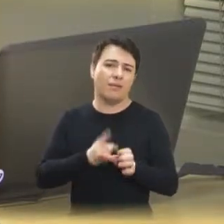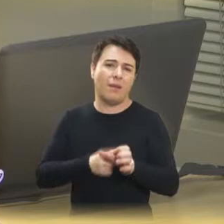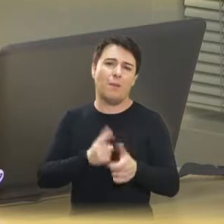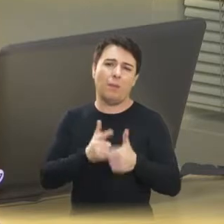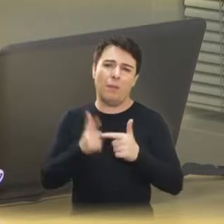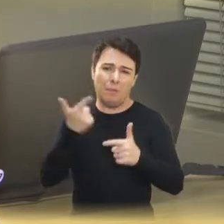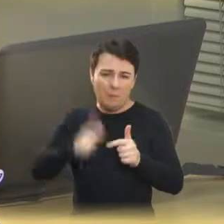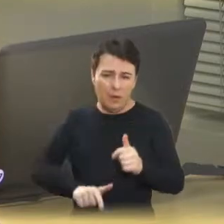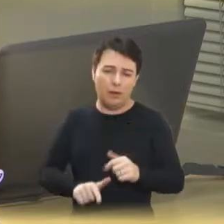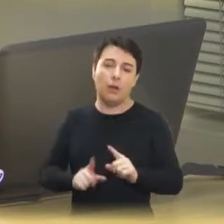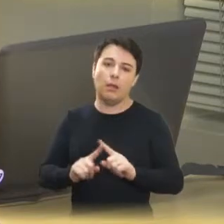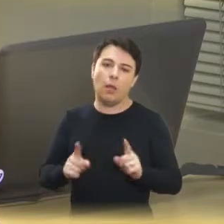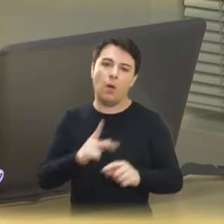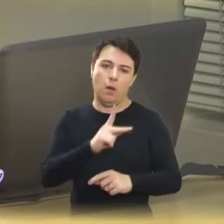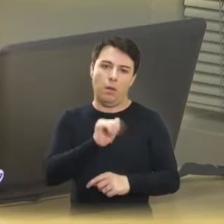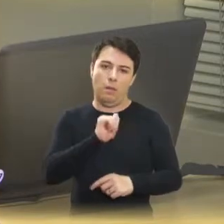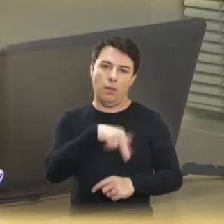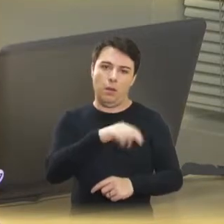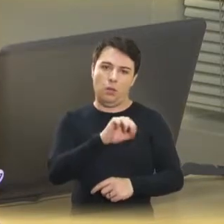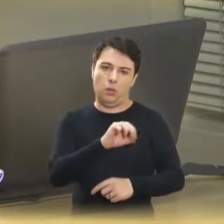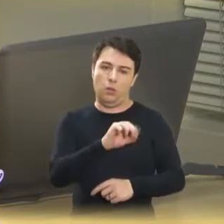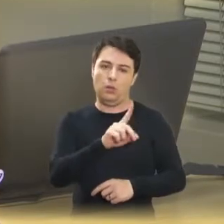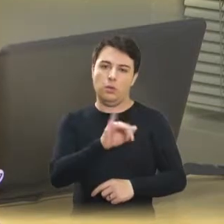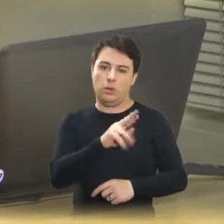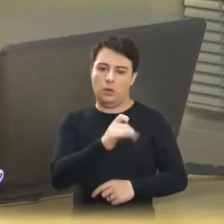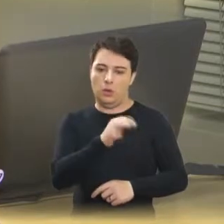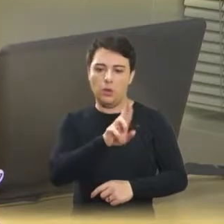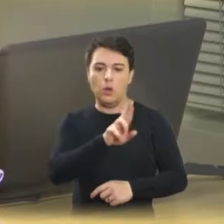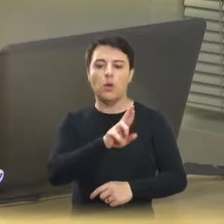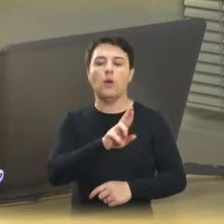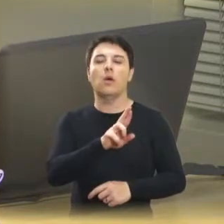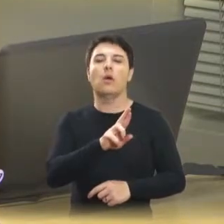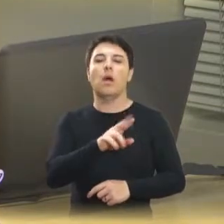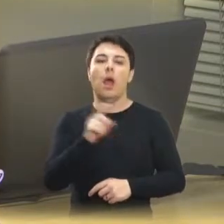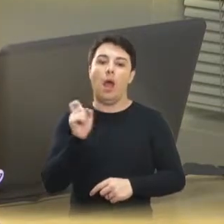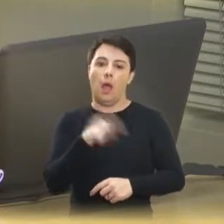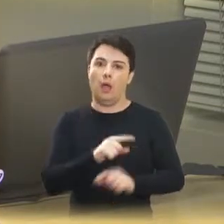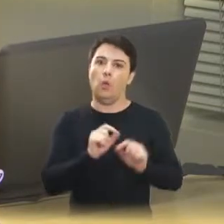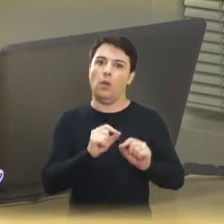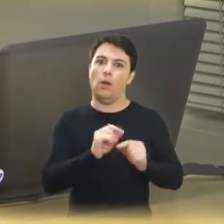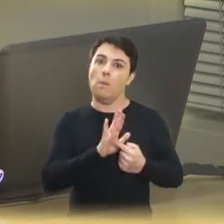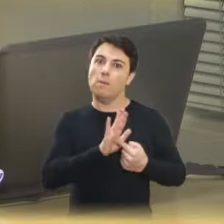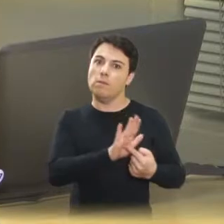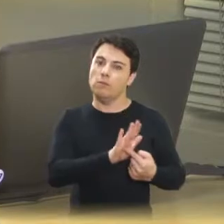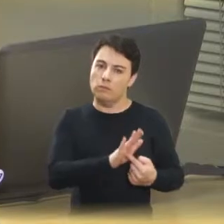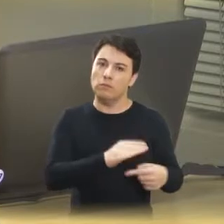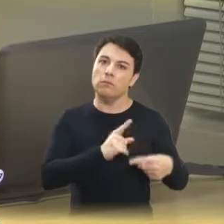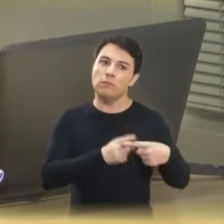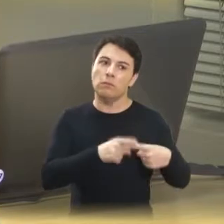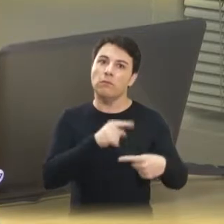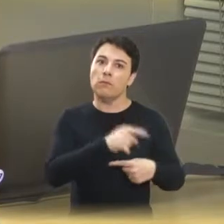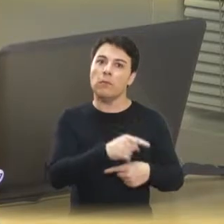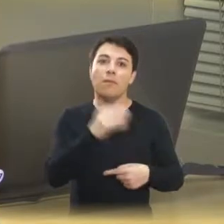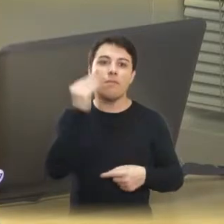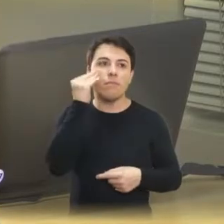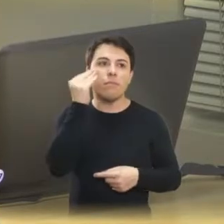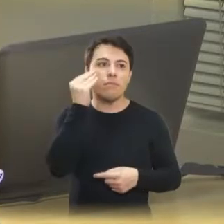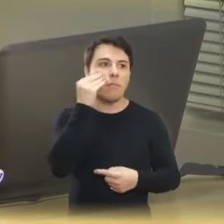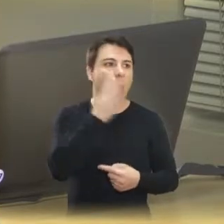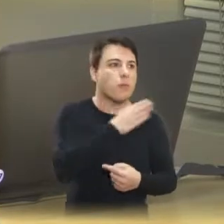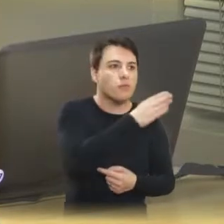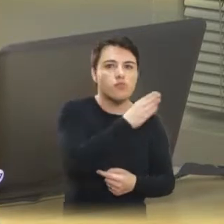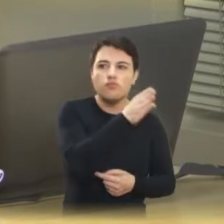enorme. Então, o plano diretor sozinho não garante, ele indica, ele tenta apontar os caminhos.